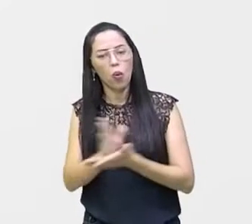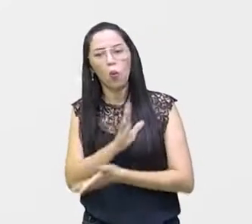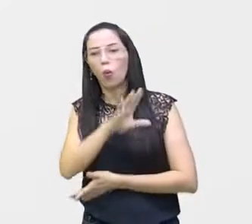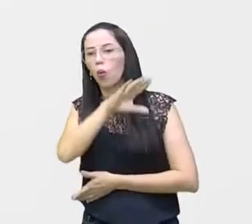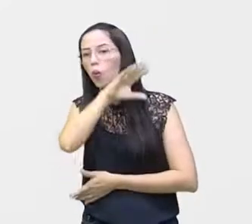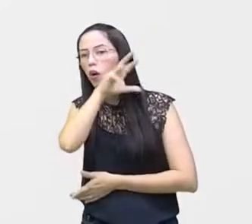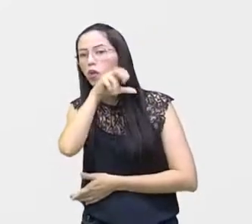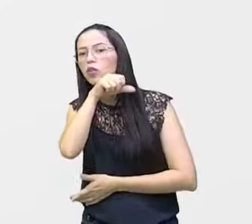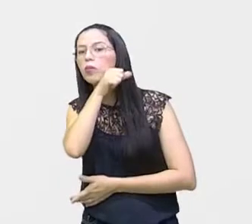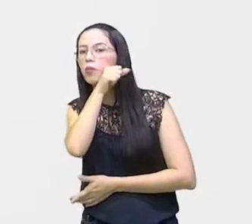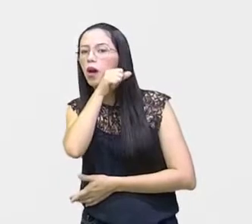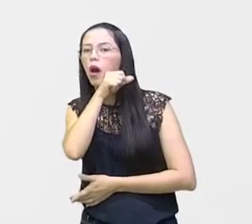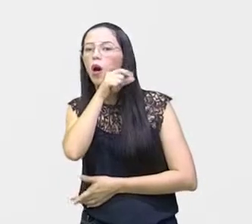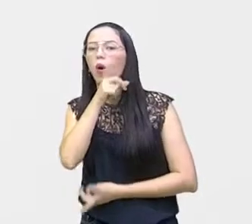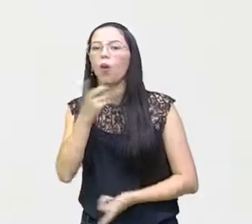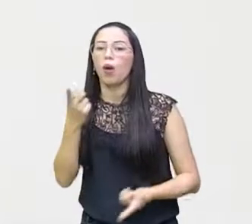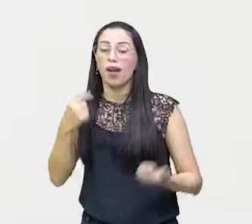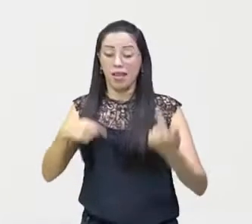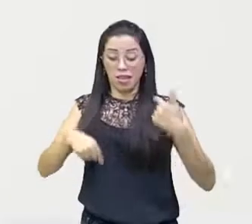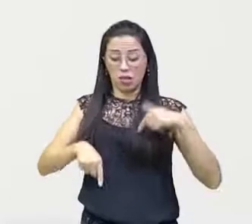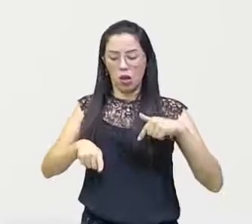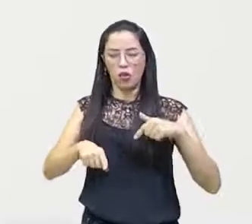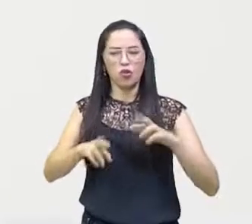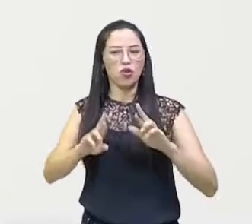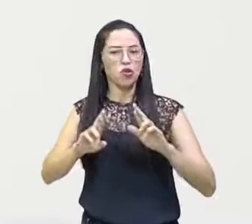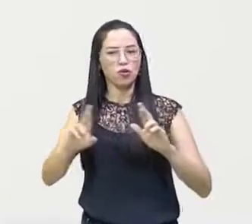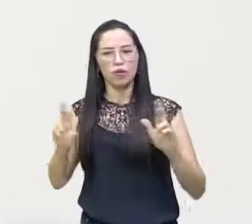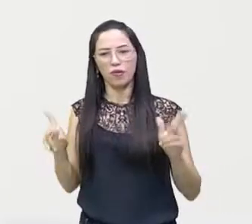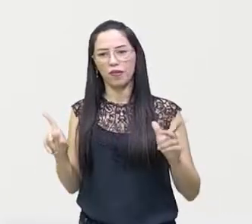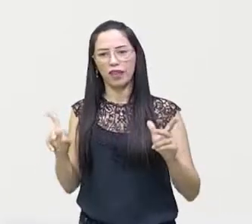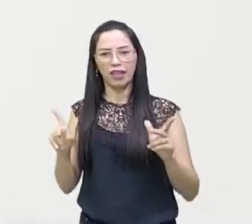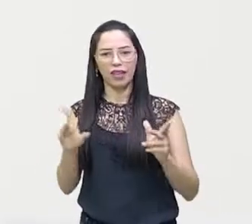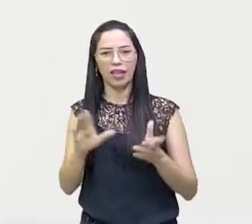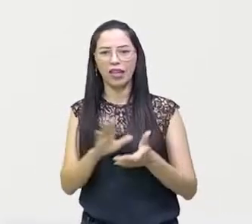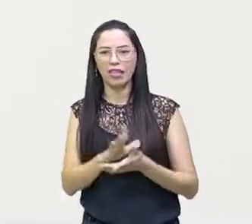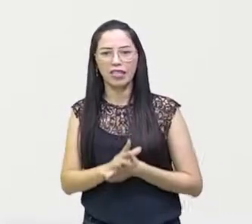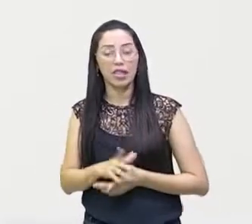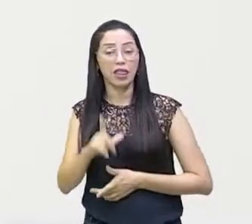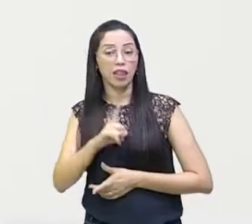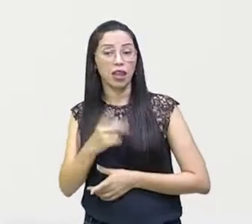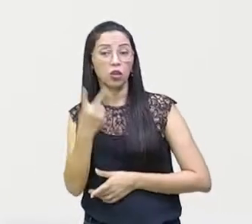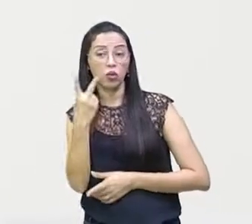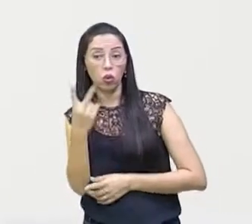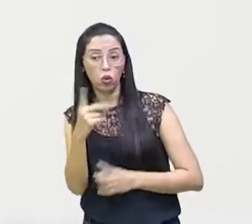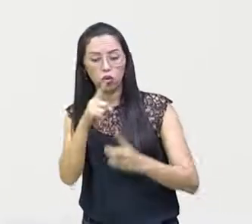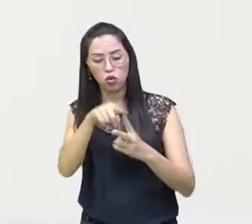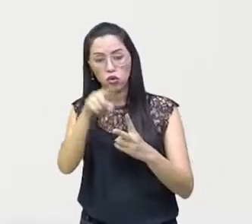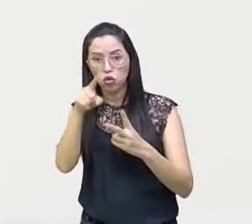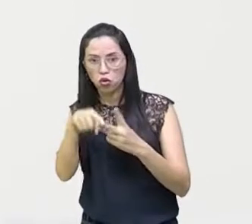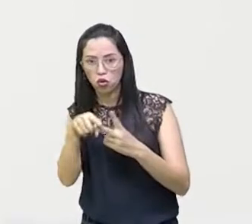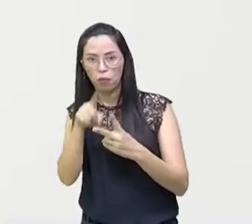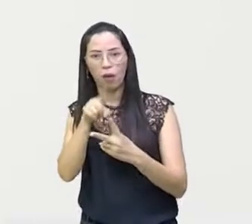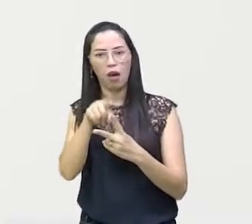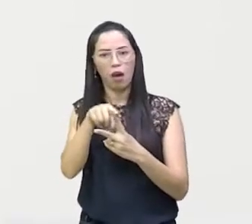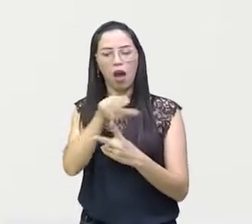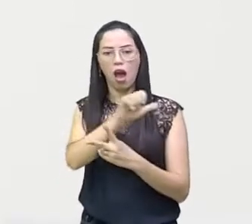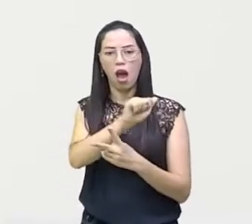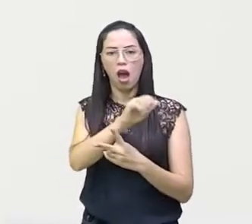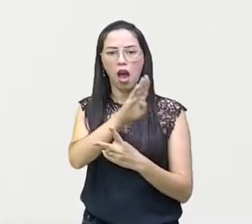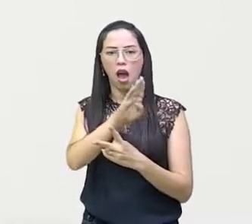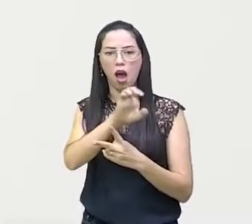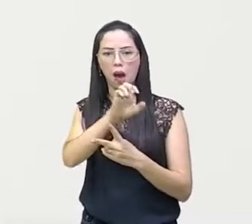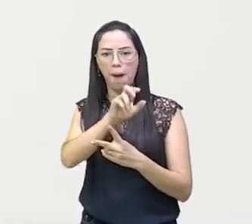Circulação animal. Os animais têm dois tipos de circulação, aberta e fechada. Na circulação aberta, o líquido circulatório